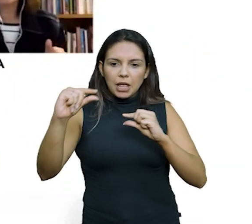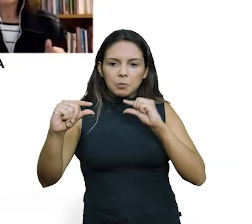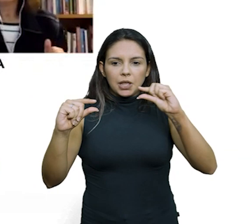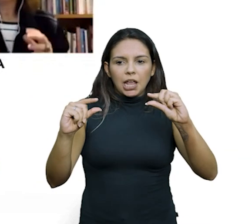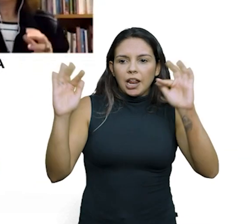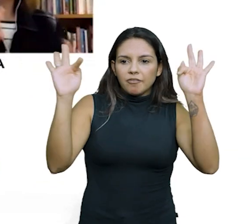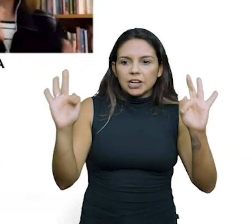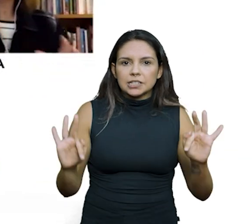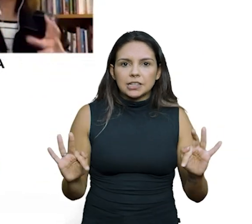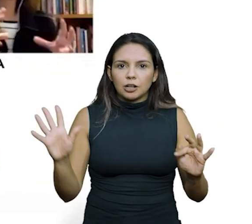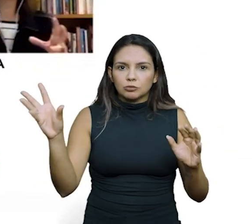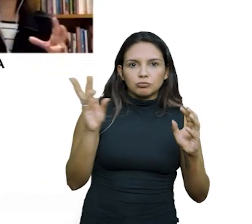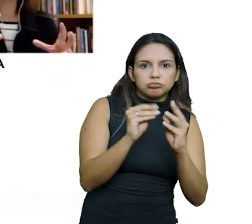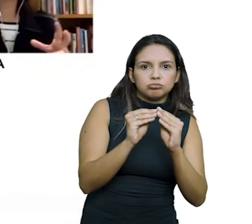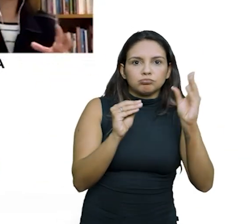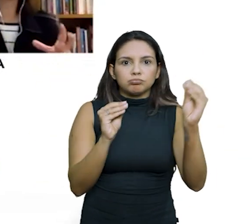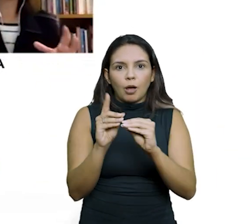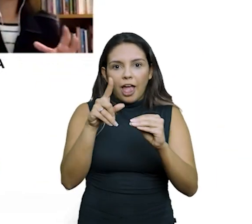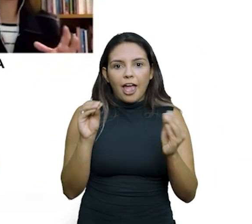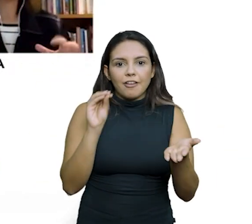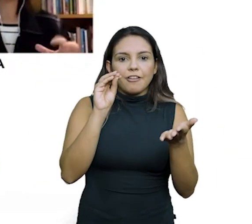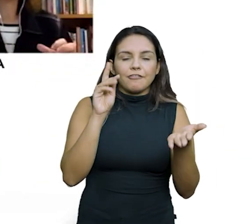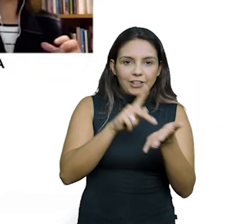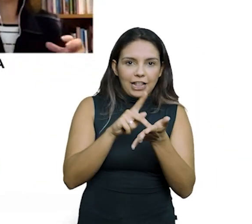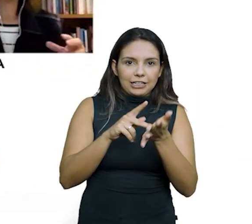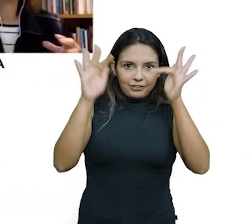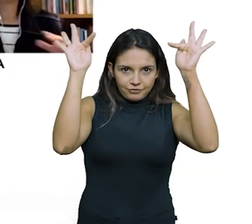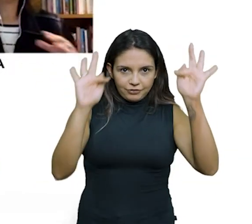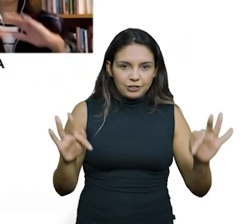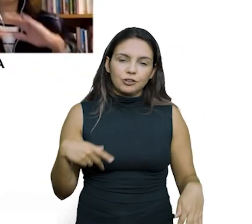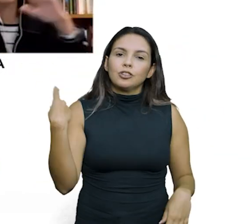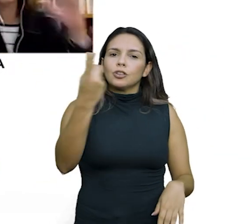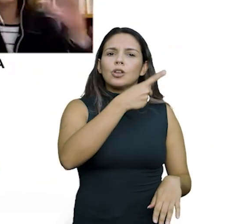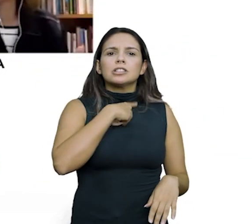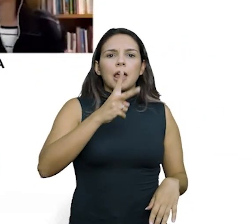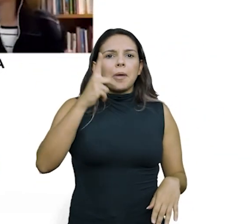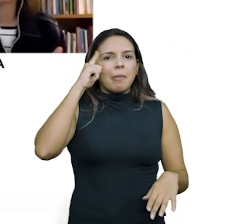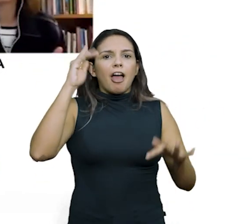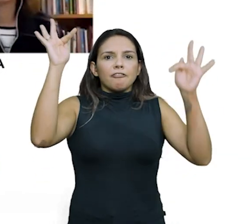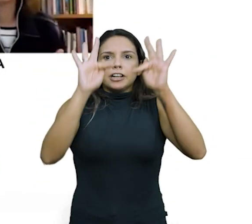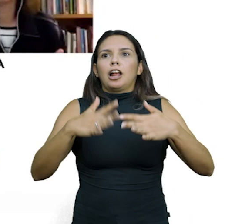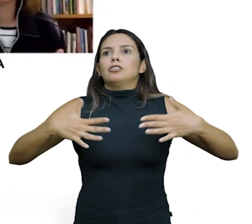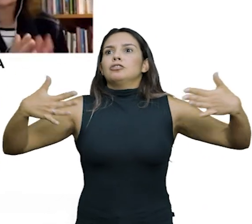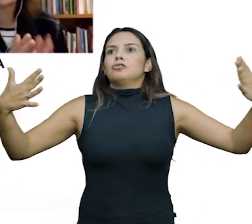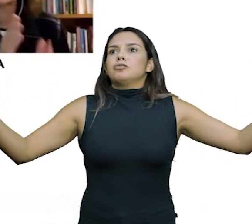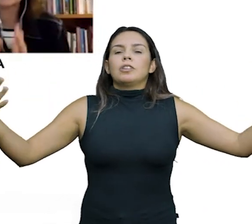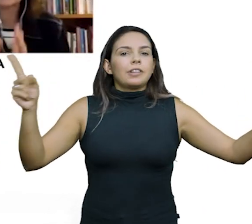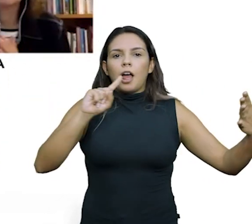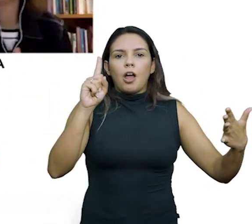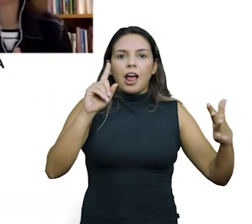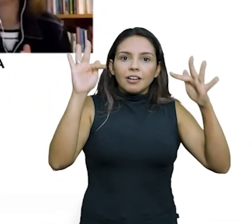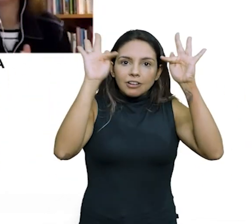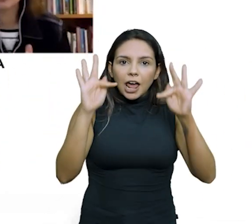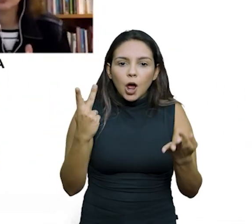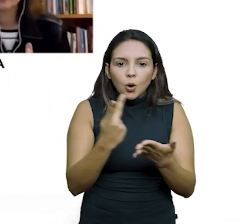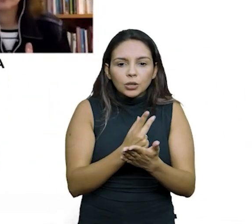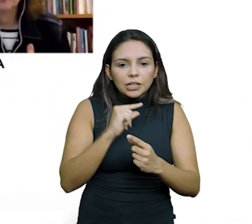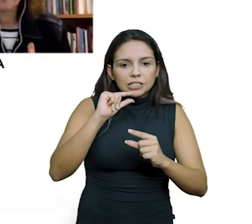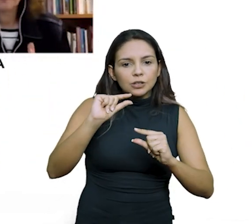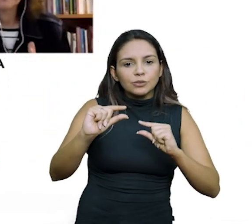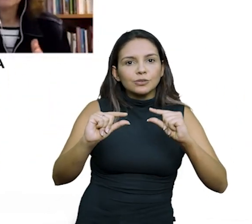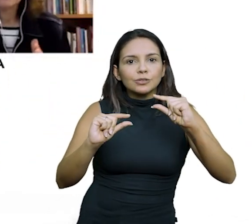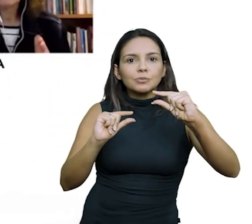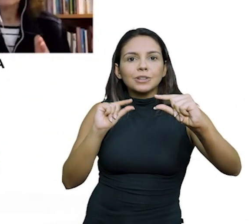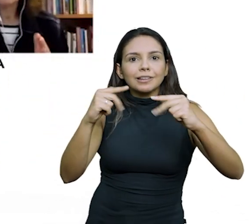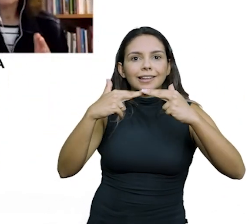tem muito uma necessidade de acreditar numa felicidade por atacado, e eu acho que ela acontece no varejo.